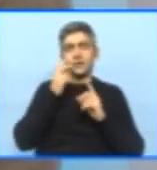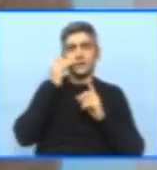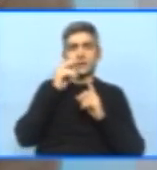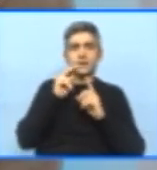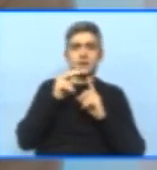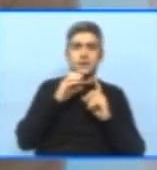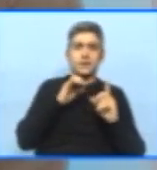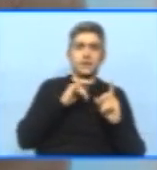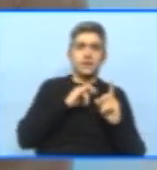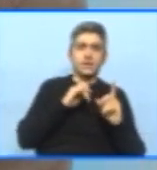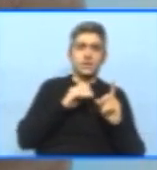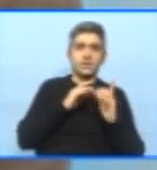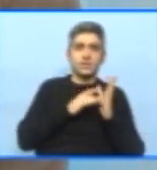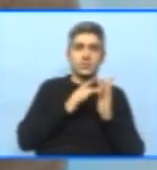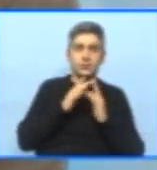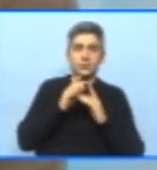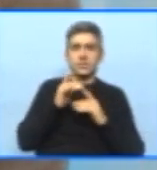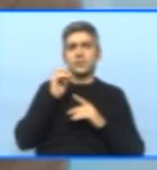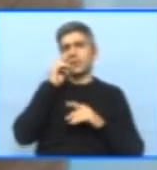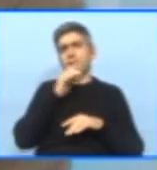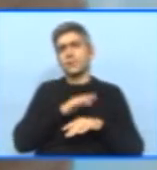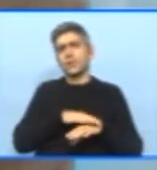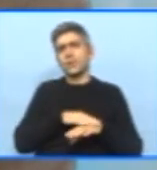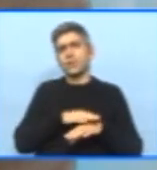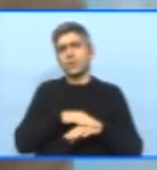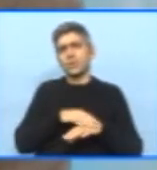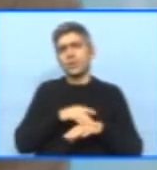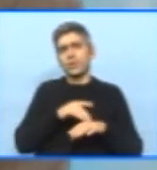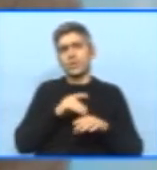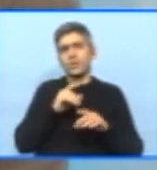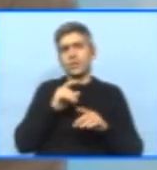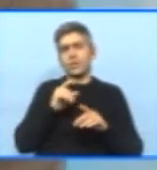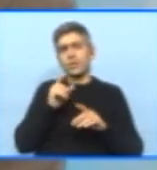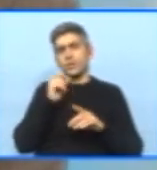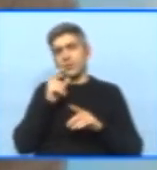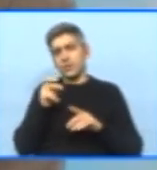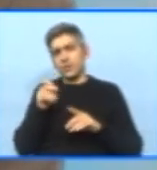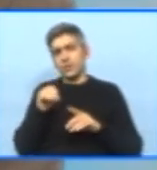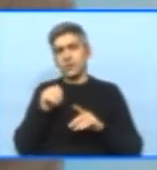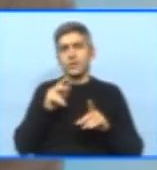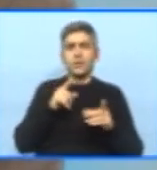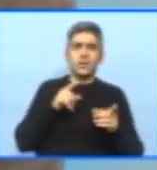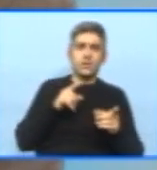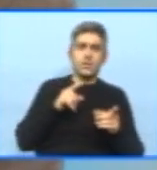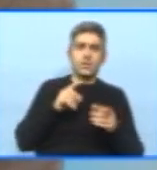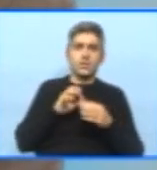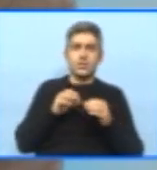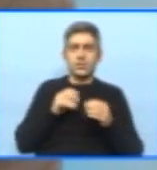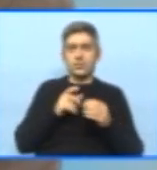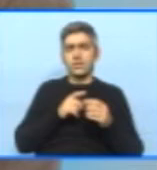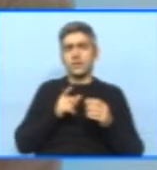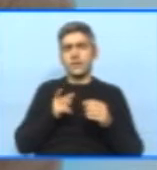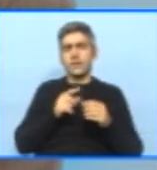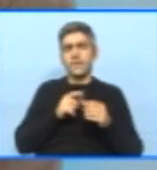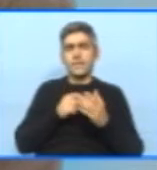discípulos disseram, por quem é que pecou? Os pais ou ele? A lógica da retribuição. Portanto, ele